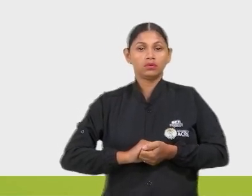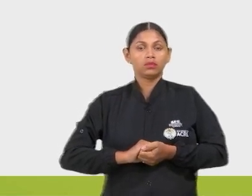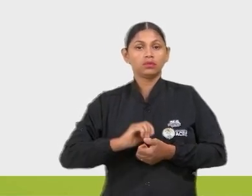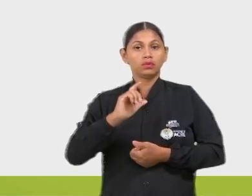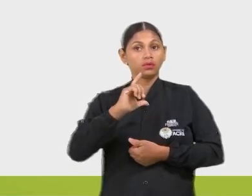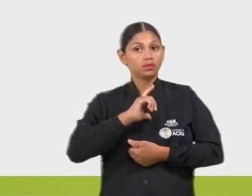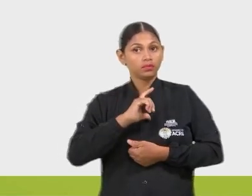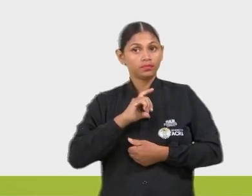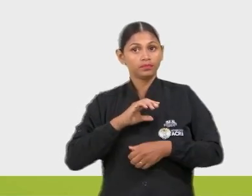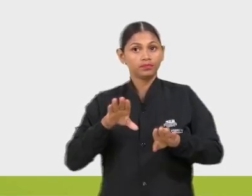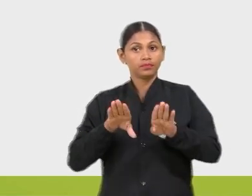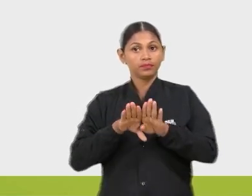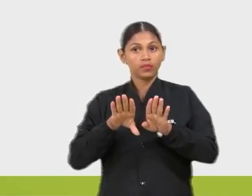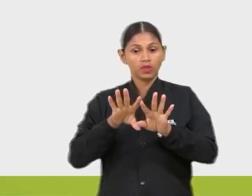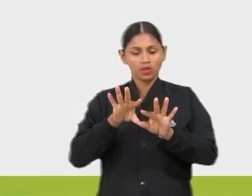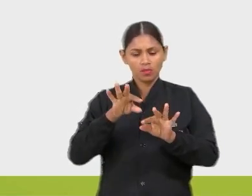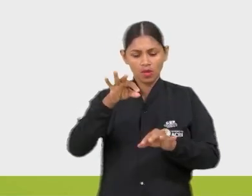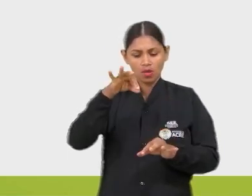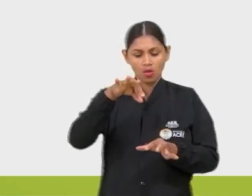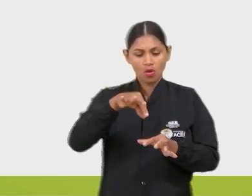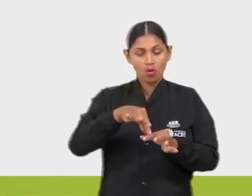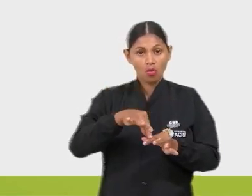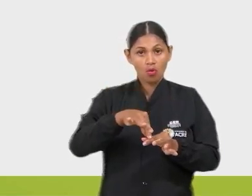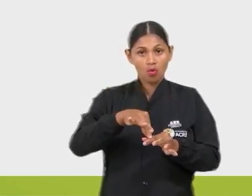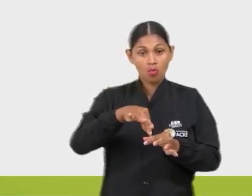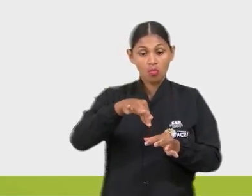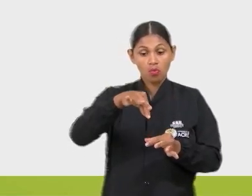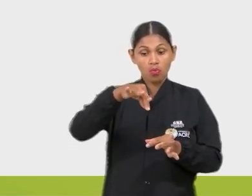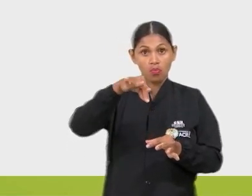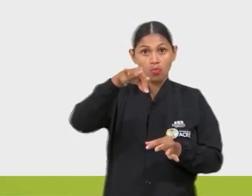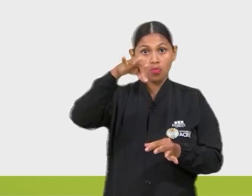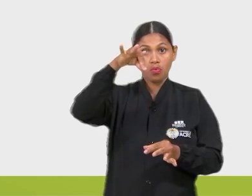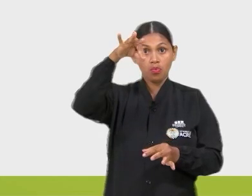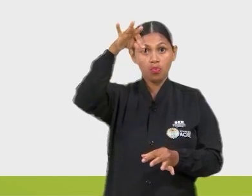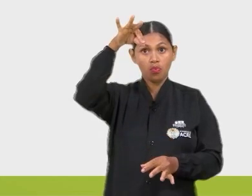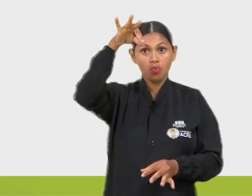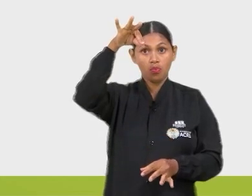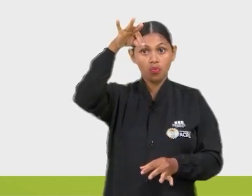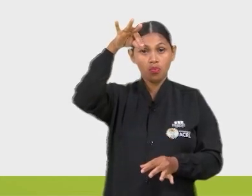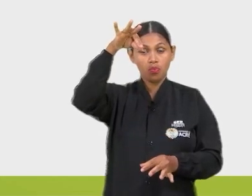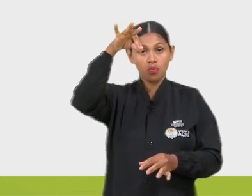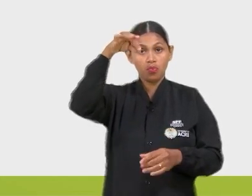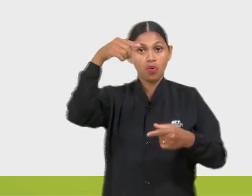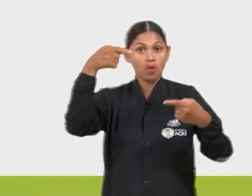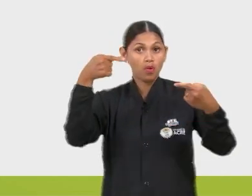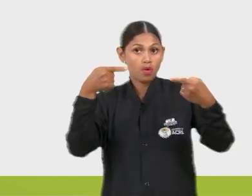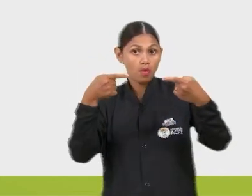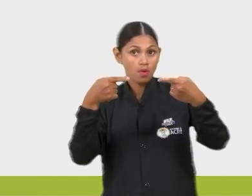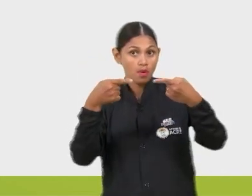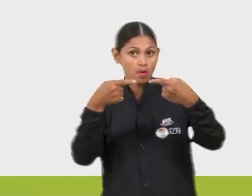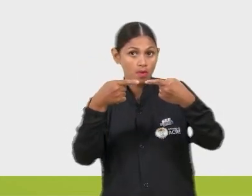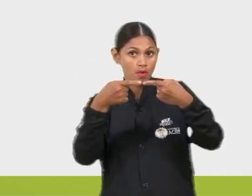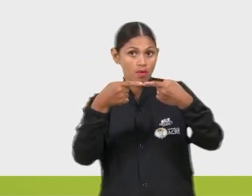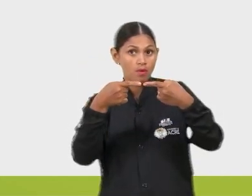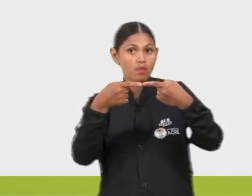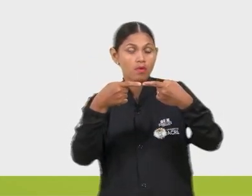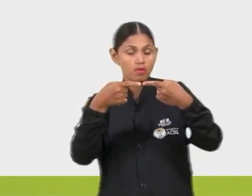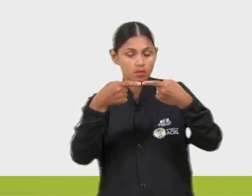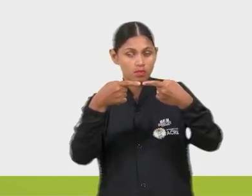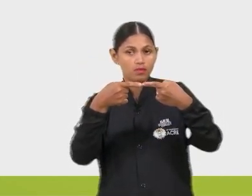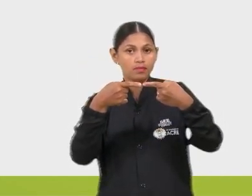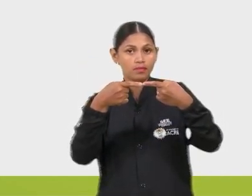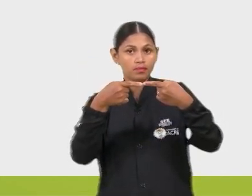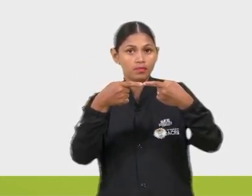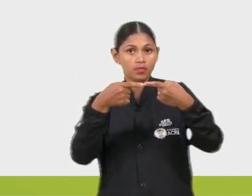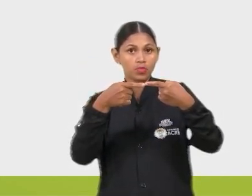gente, a altura dela, ela está no centro dela, tá? Ou seja, é o encontro dos pontos médios aqui, tá vendo? Ó? Então,